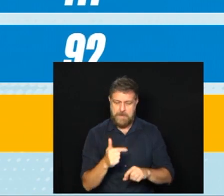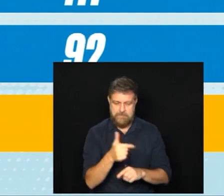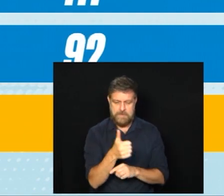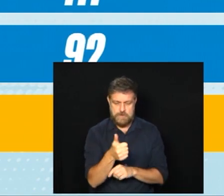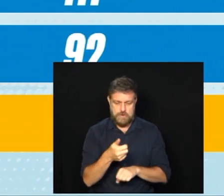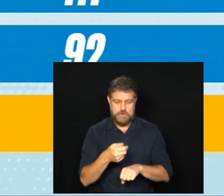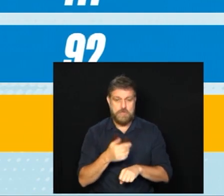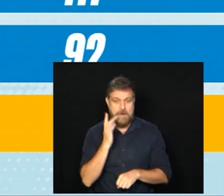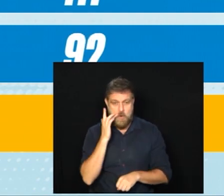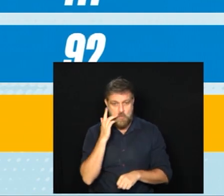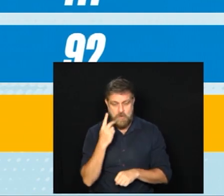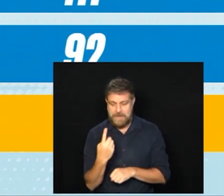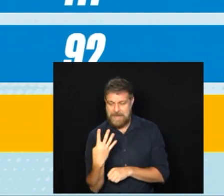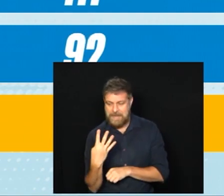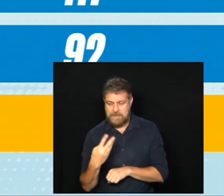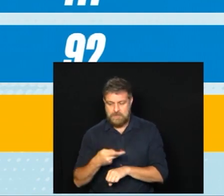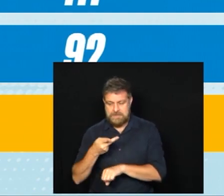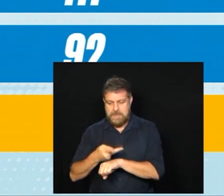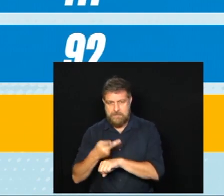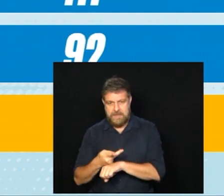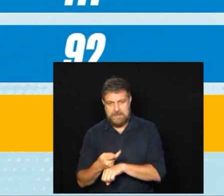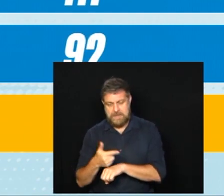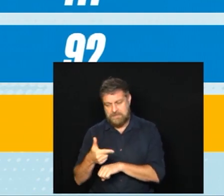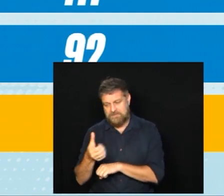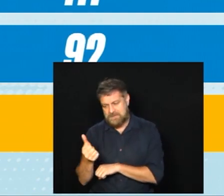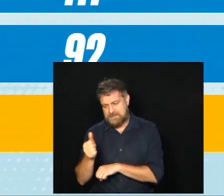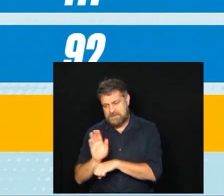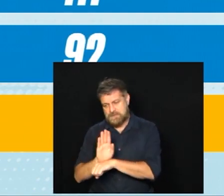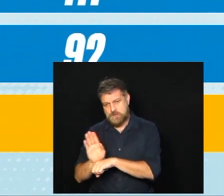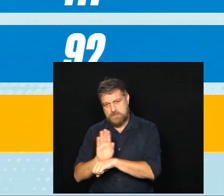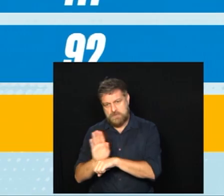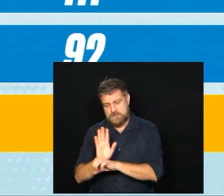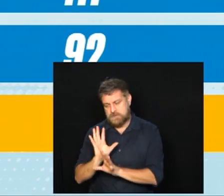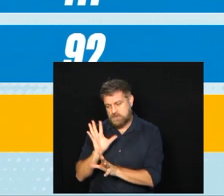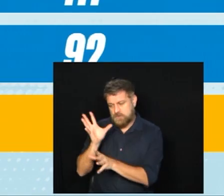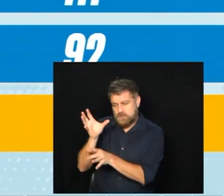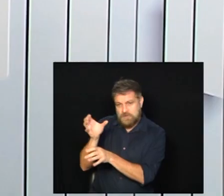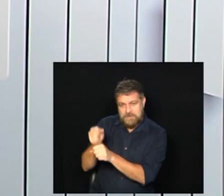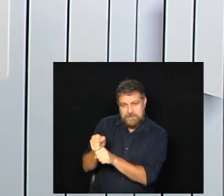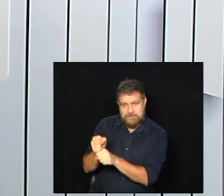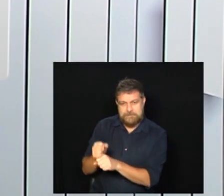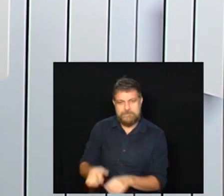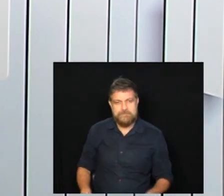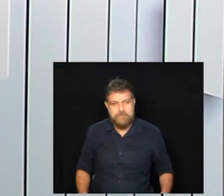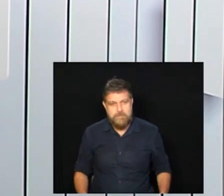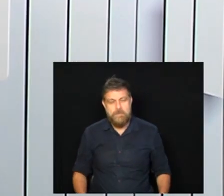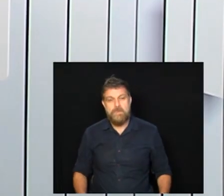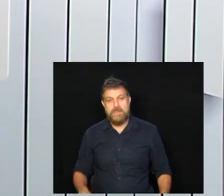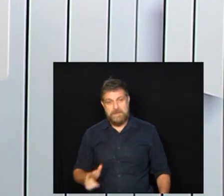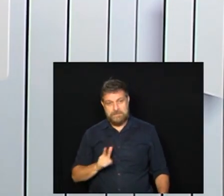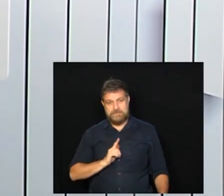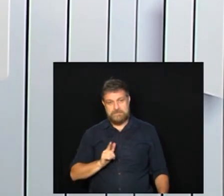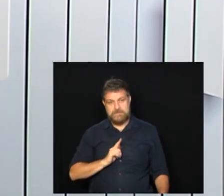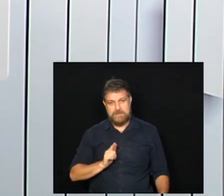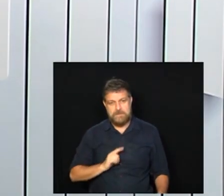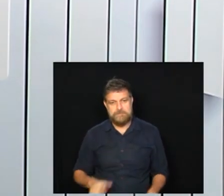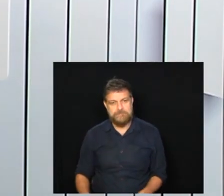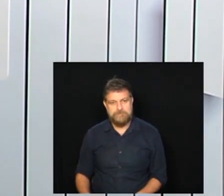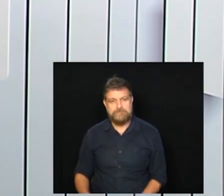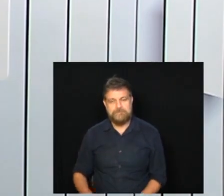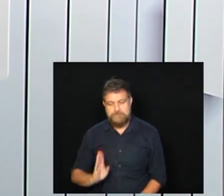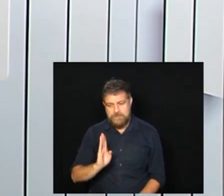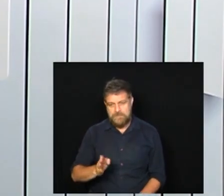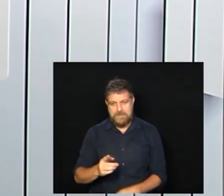medalhas de ouro, 14 medalhas de prata e 26 medalhas de bronze. No total, os nossos atletas conquistaram